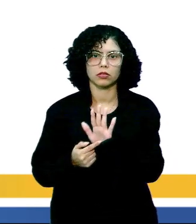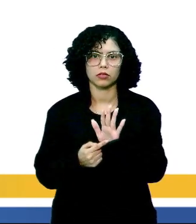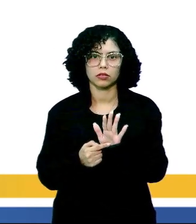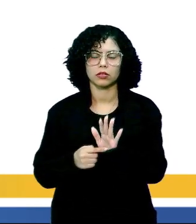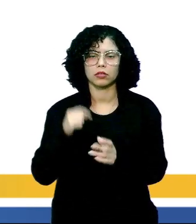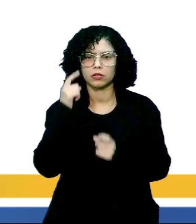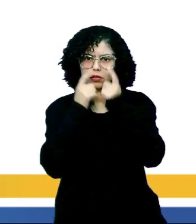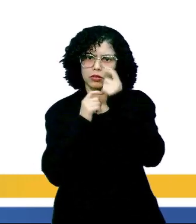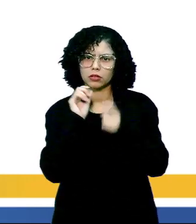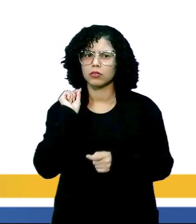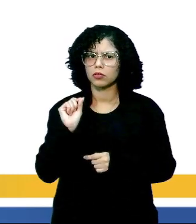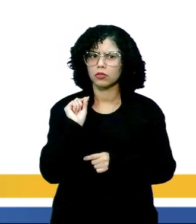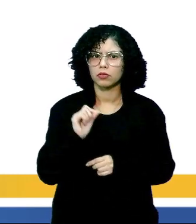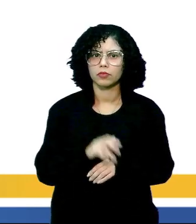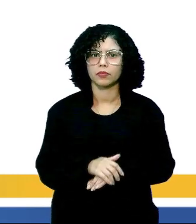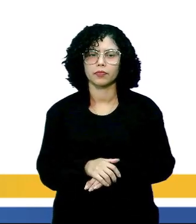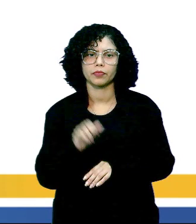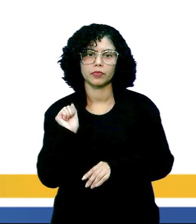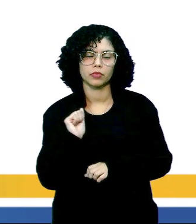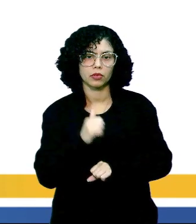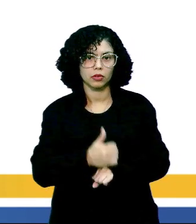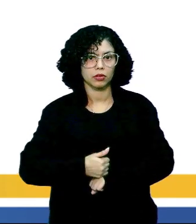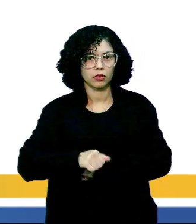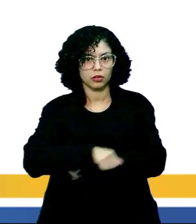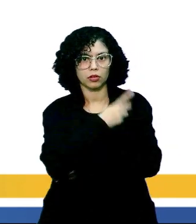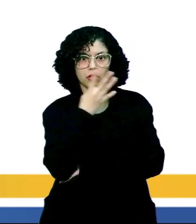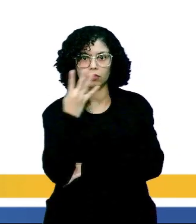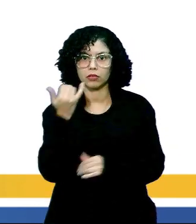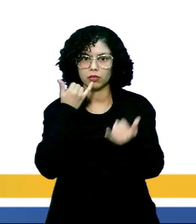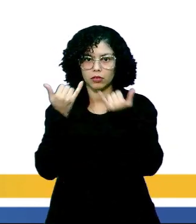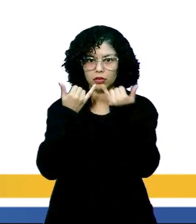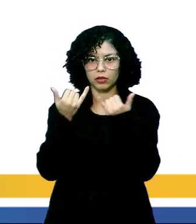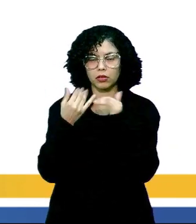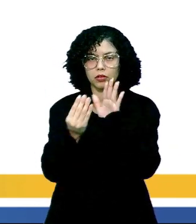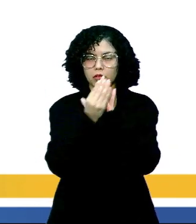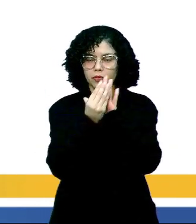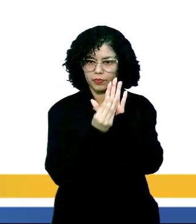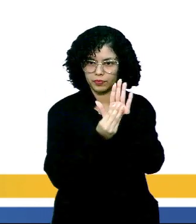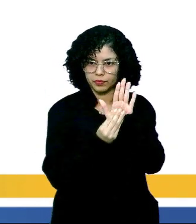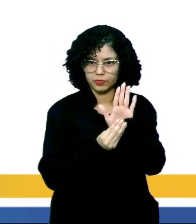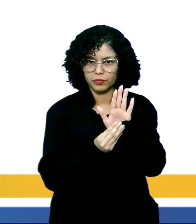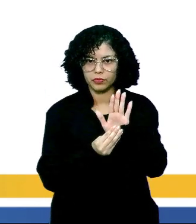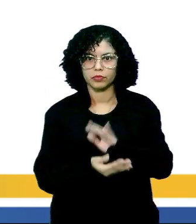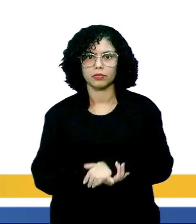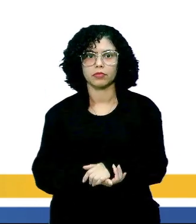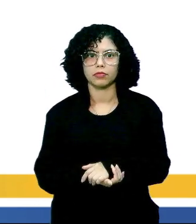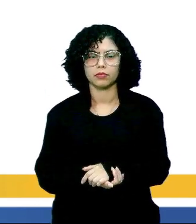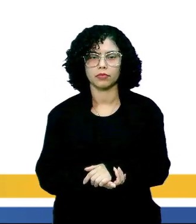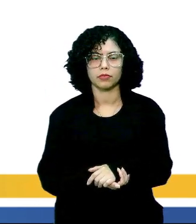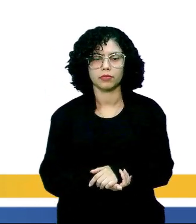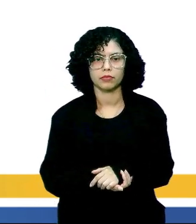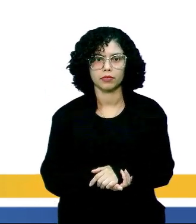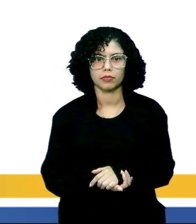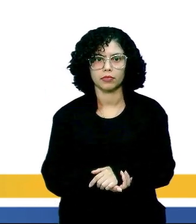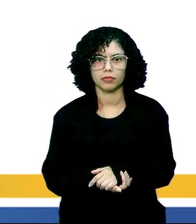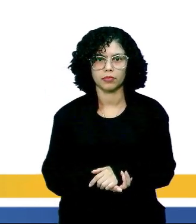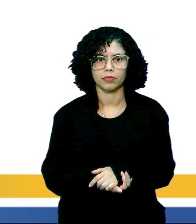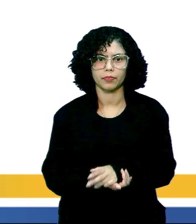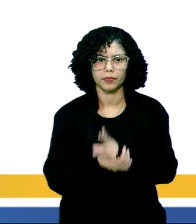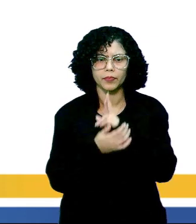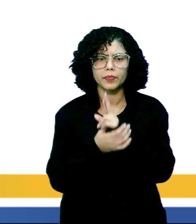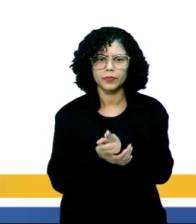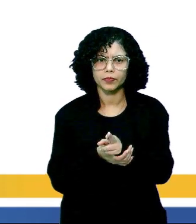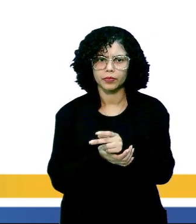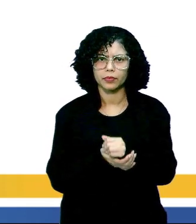texto mostra-se preocupado com a letra A. Quantidade de informação disponibilizada. Seria essa a